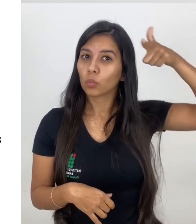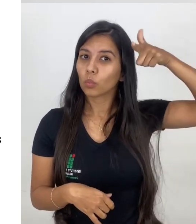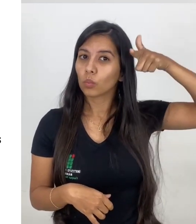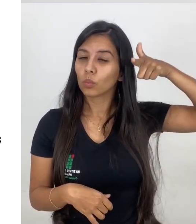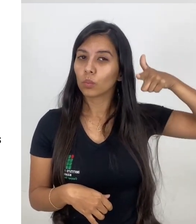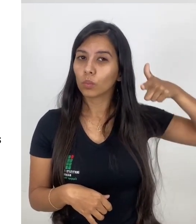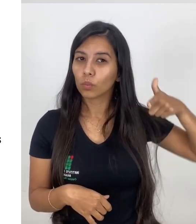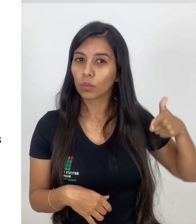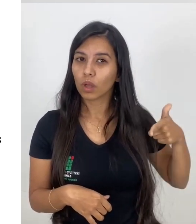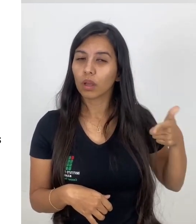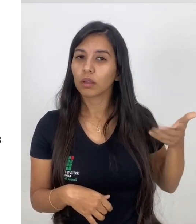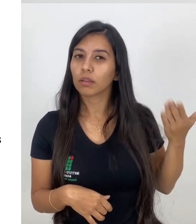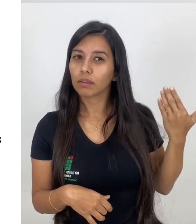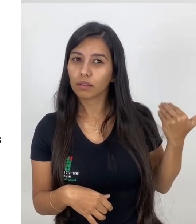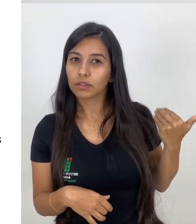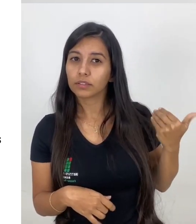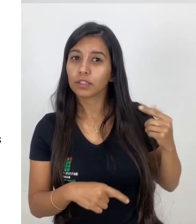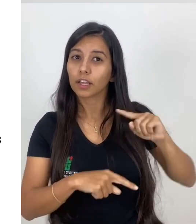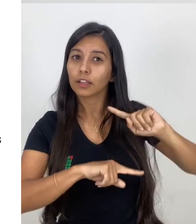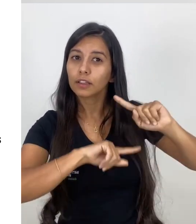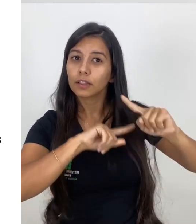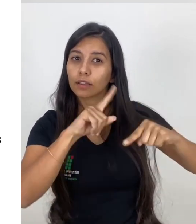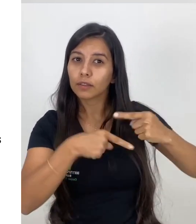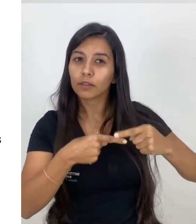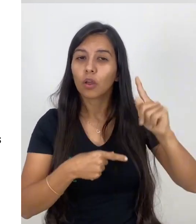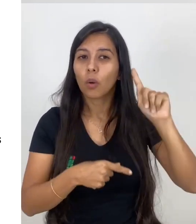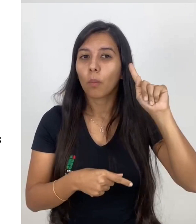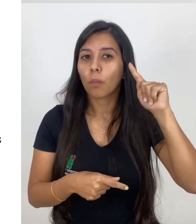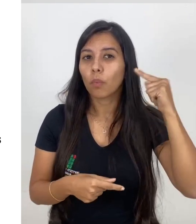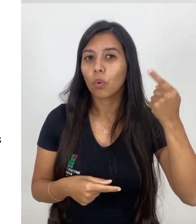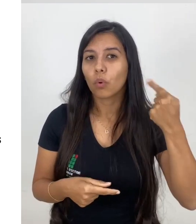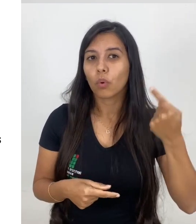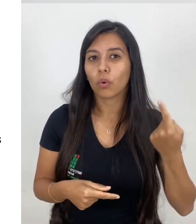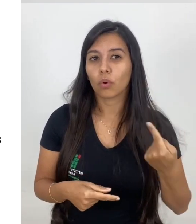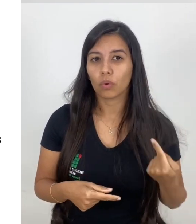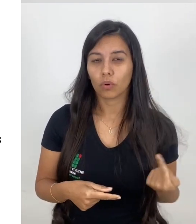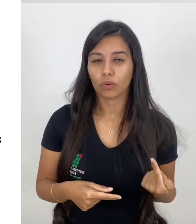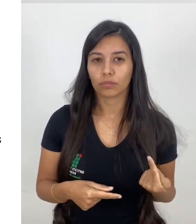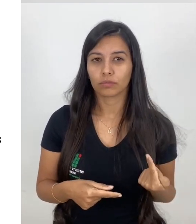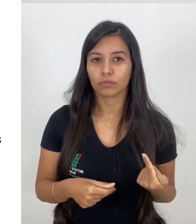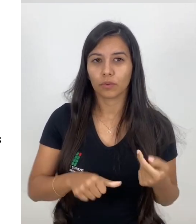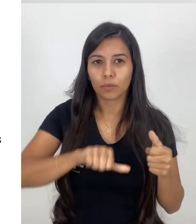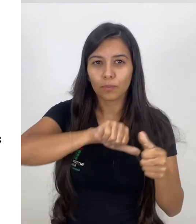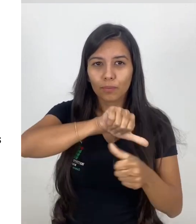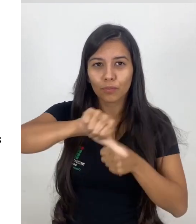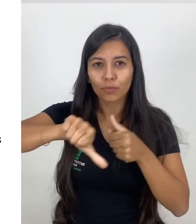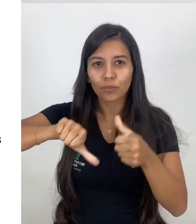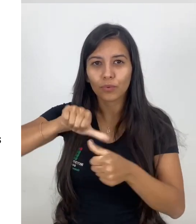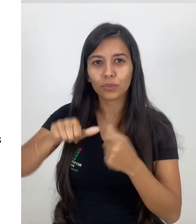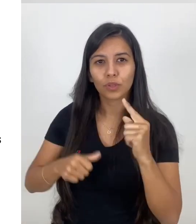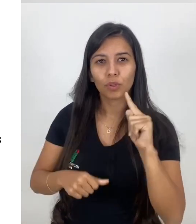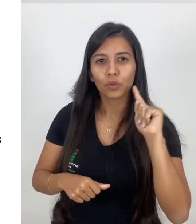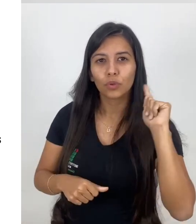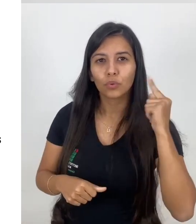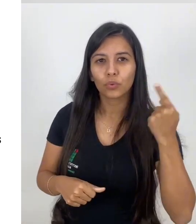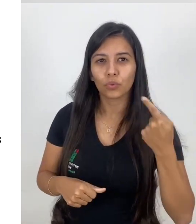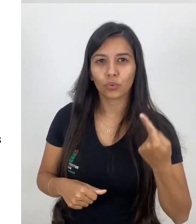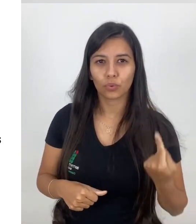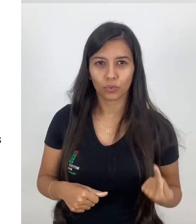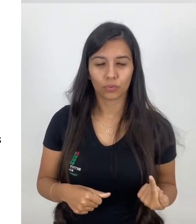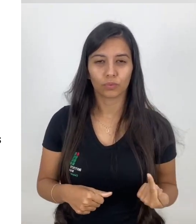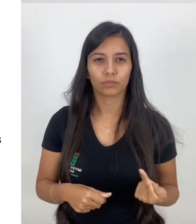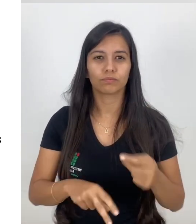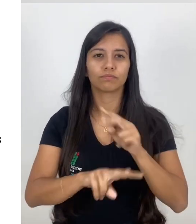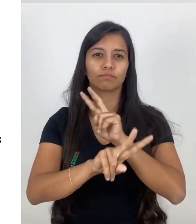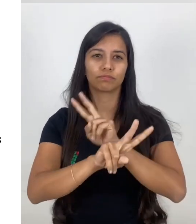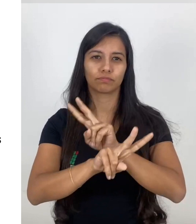fio de cabelo que inicialmente era liso e se torna cacheado, né? Ele vai condensando, vai espiralizando. É